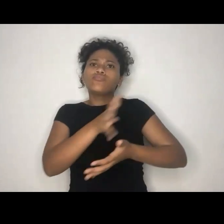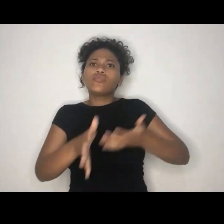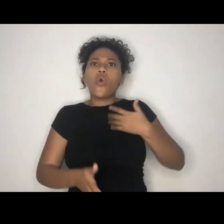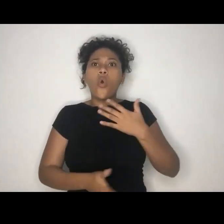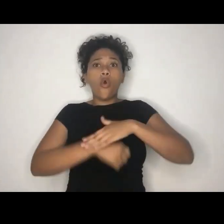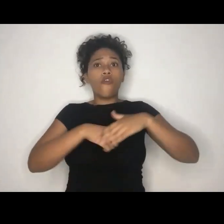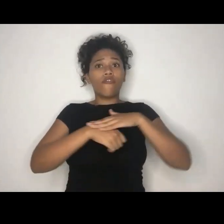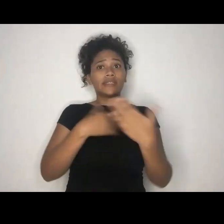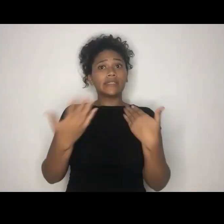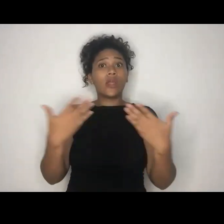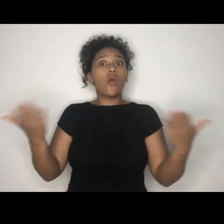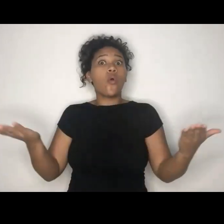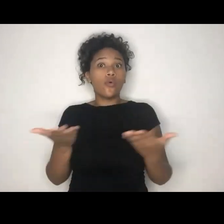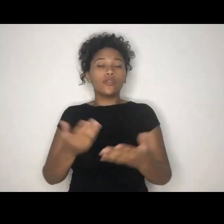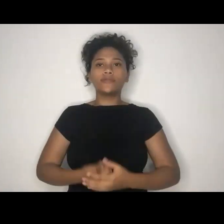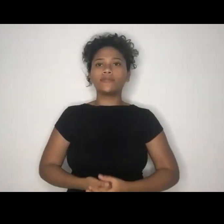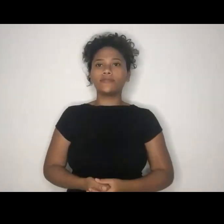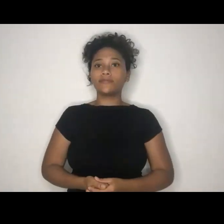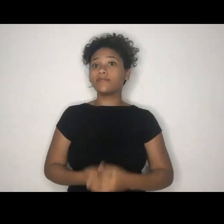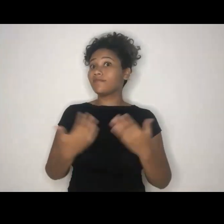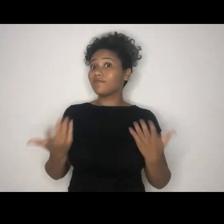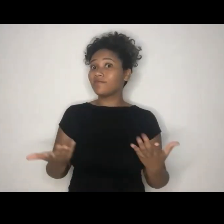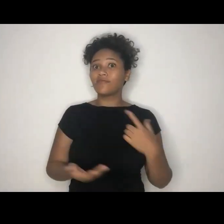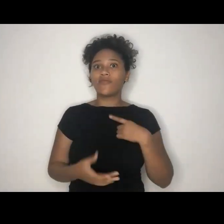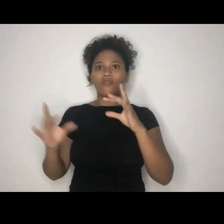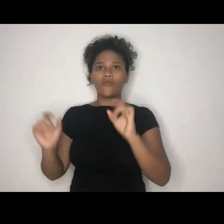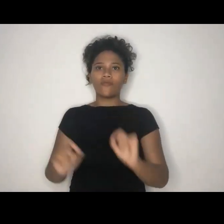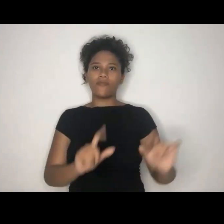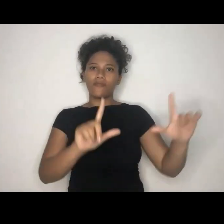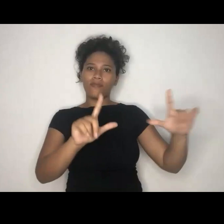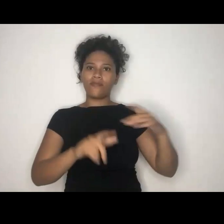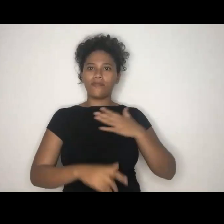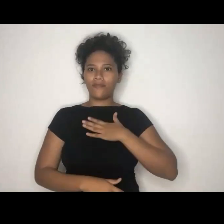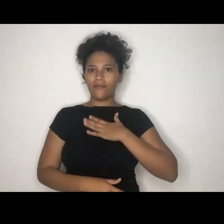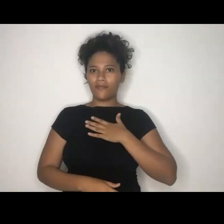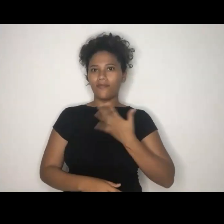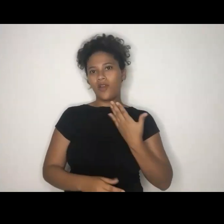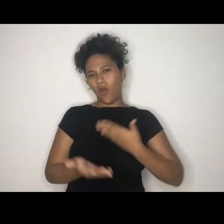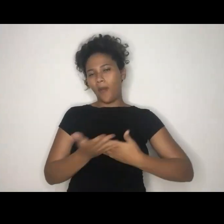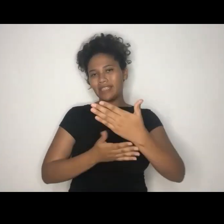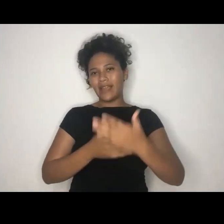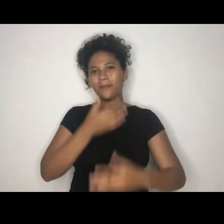hoje então eu vou compartilhar minha tela aqui para a gente começar